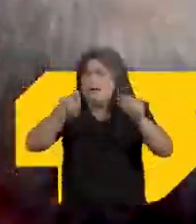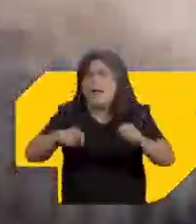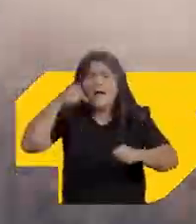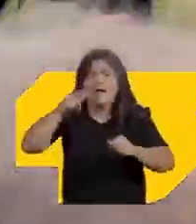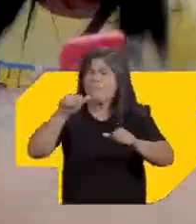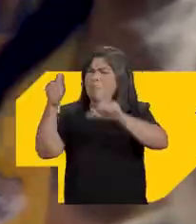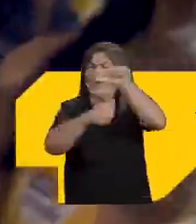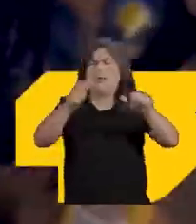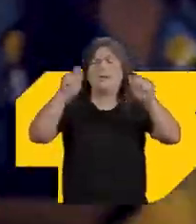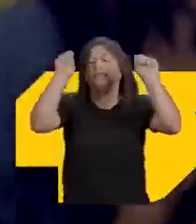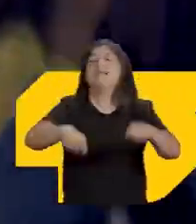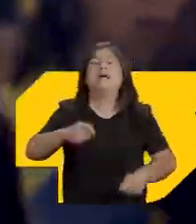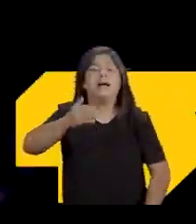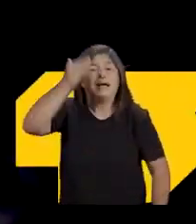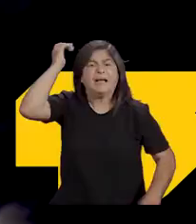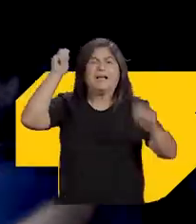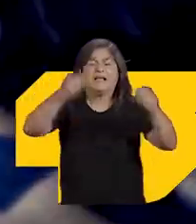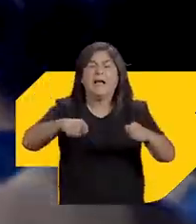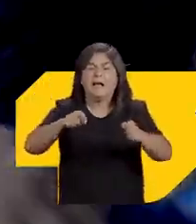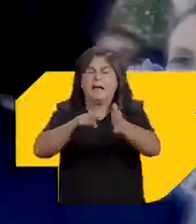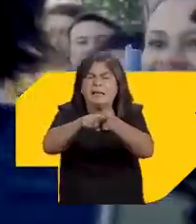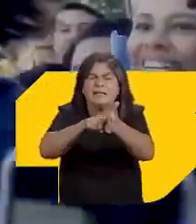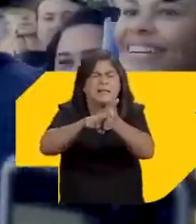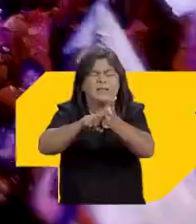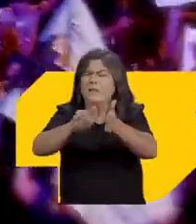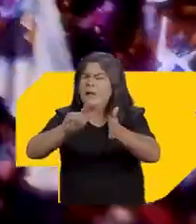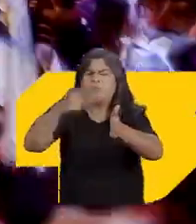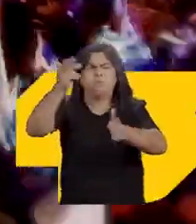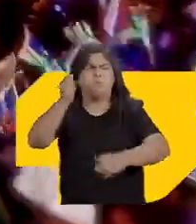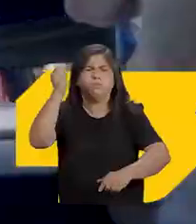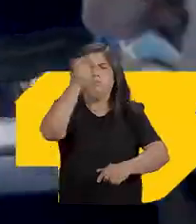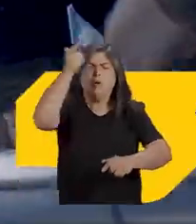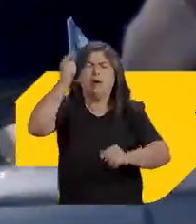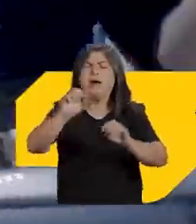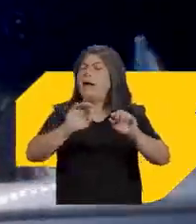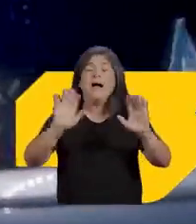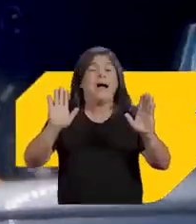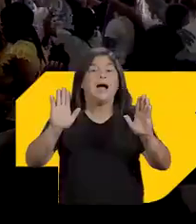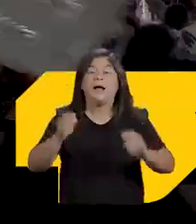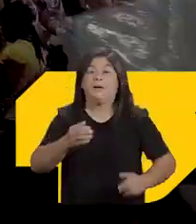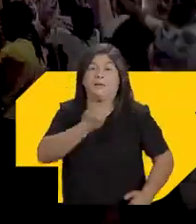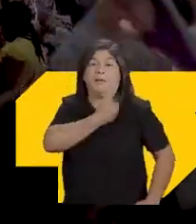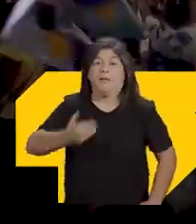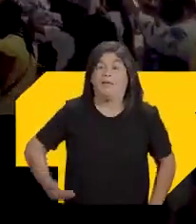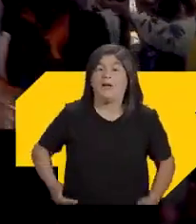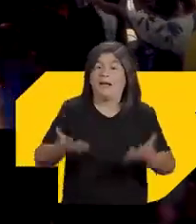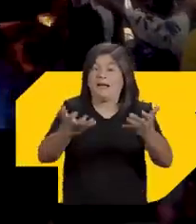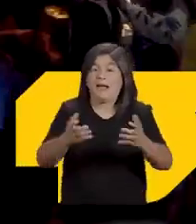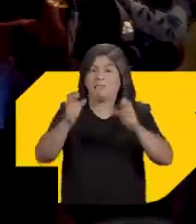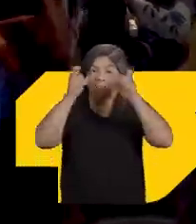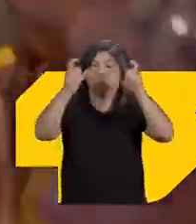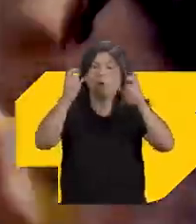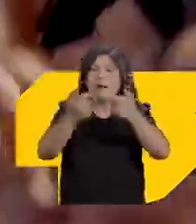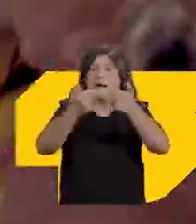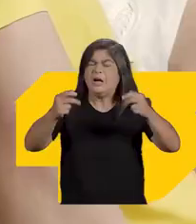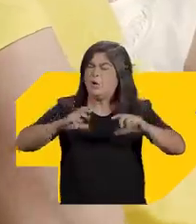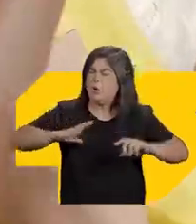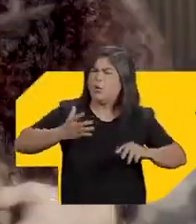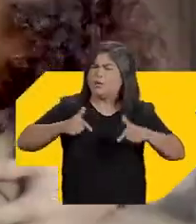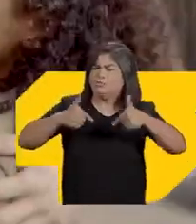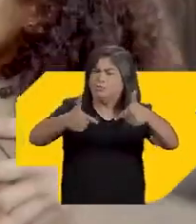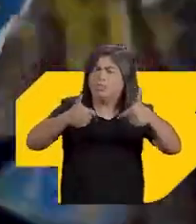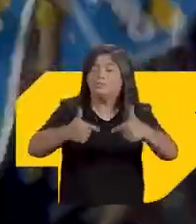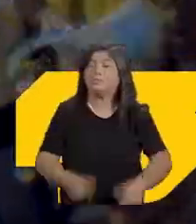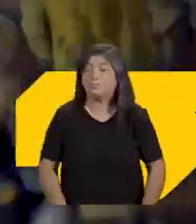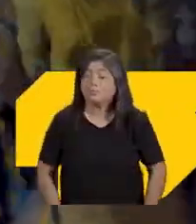Pedro já virou nas pesquisas porque a Paraíba quer mudança. Pedro já virou nas pesquisas porque o povo quer um governador